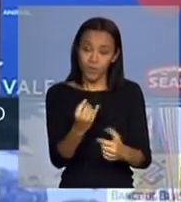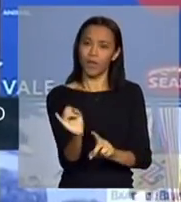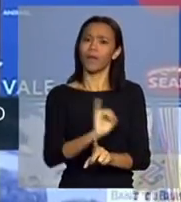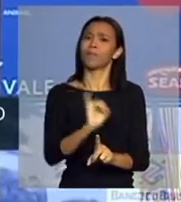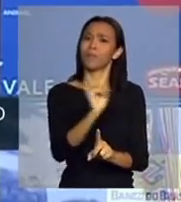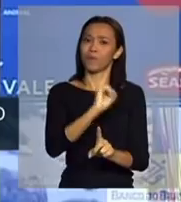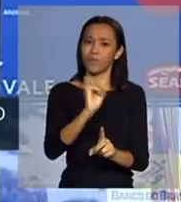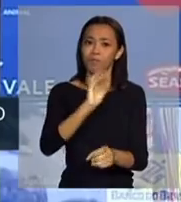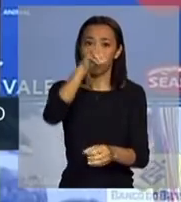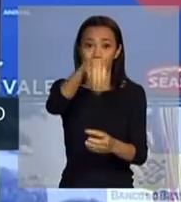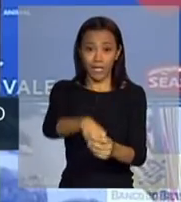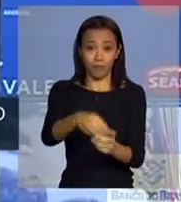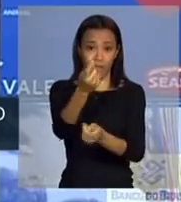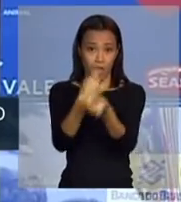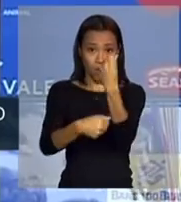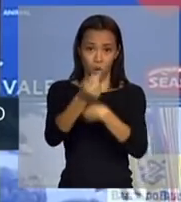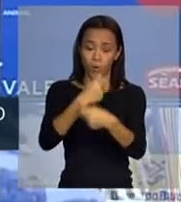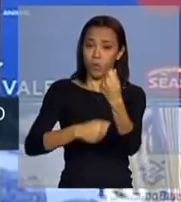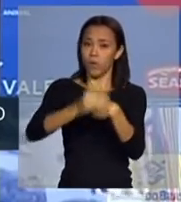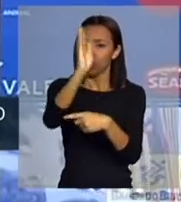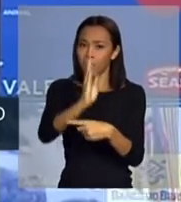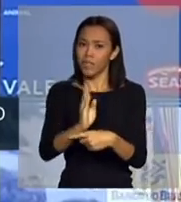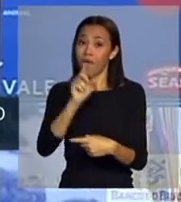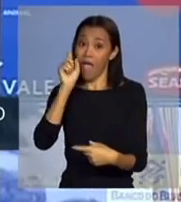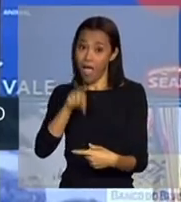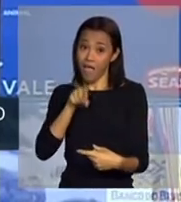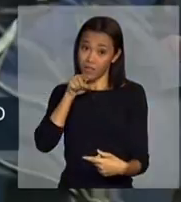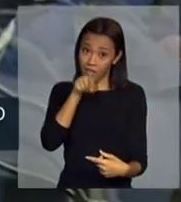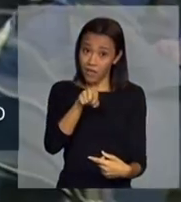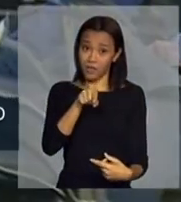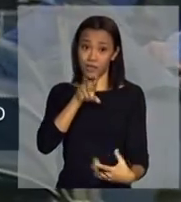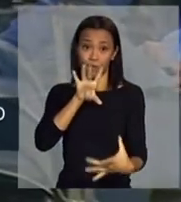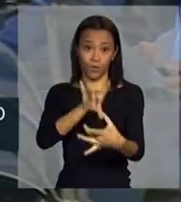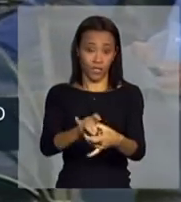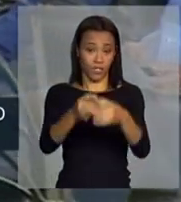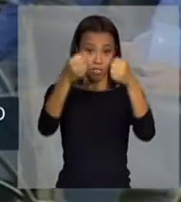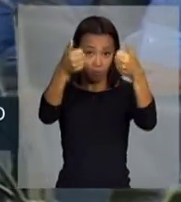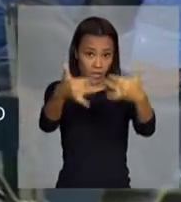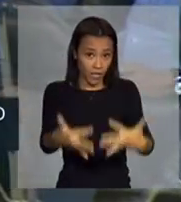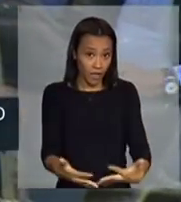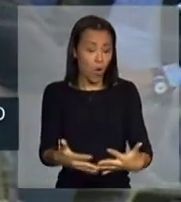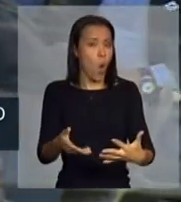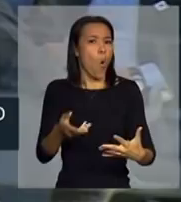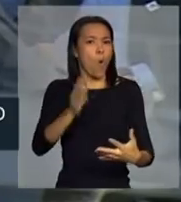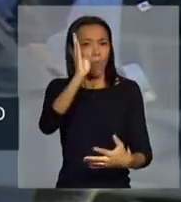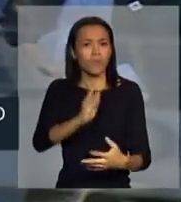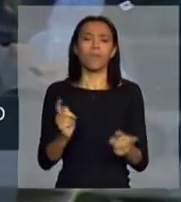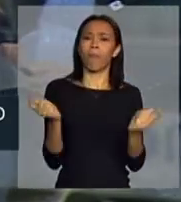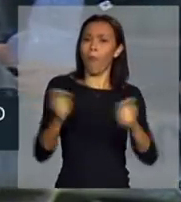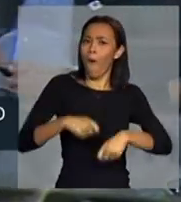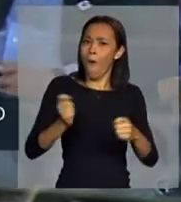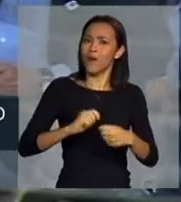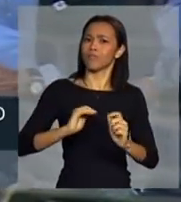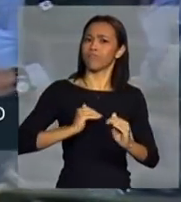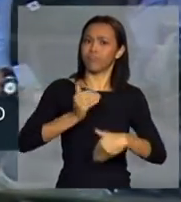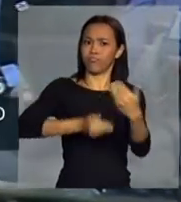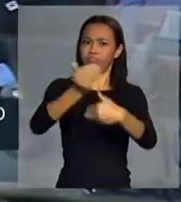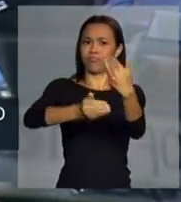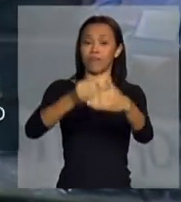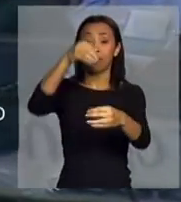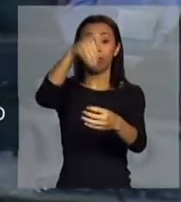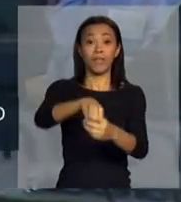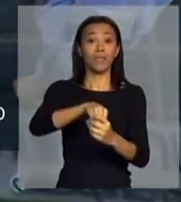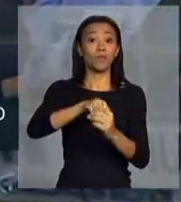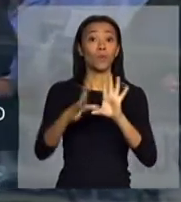economia brasileira. Nesse contexto, destacamos o papel que o Brasil pode desempenhar no cenário internacional